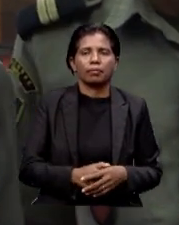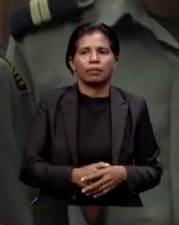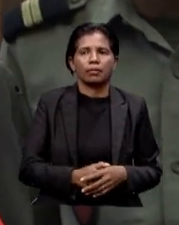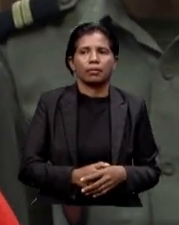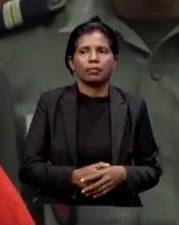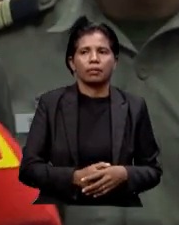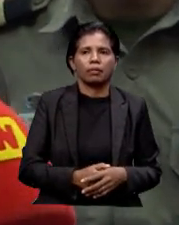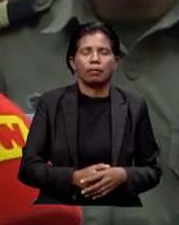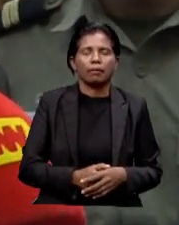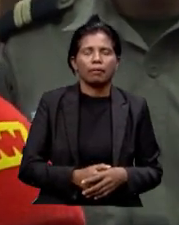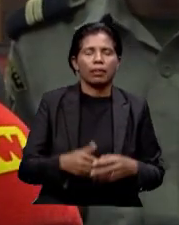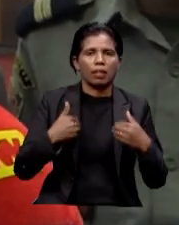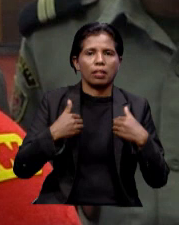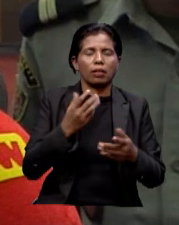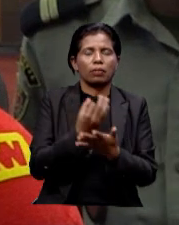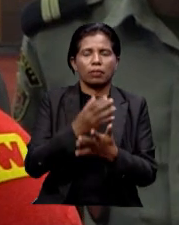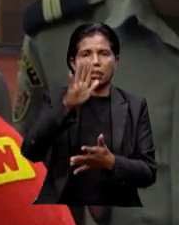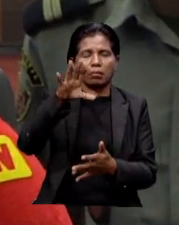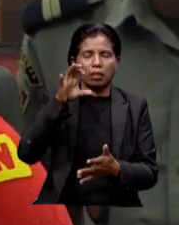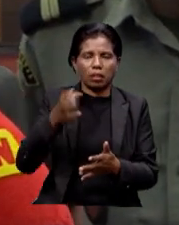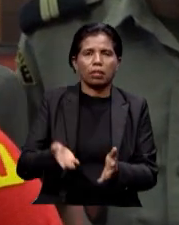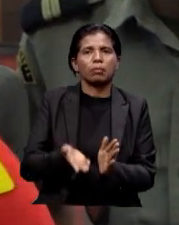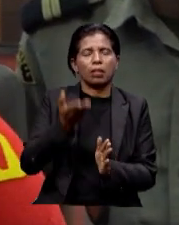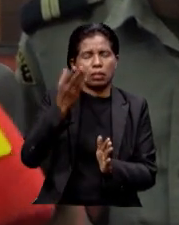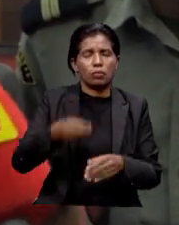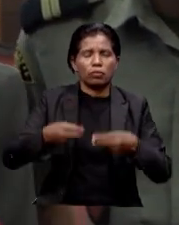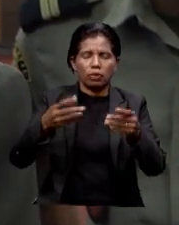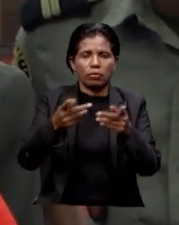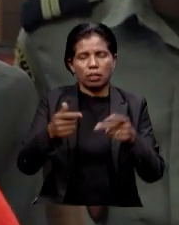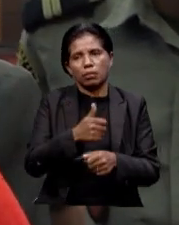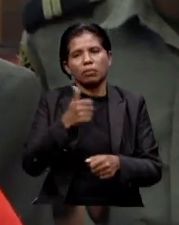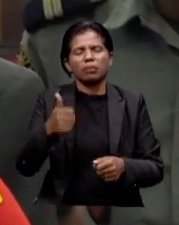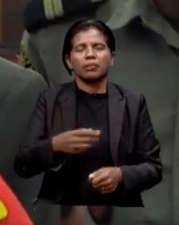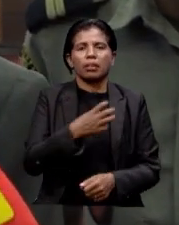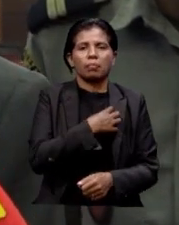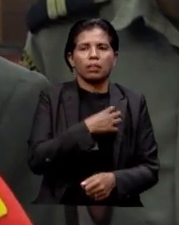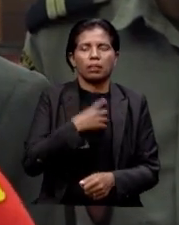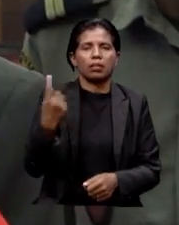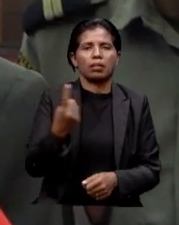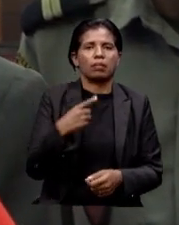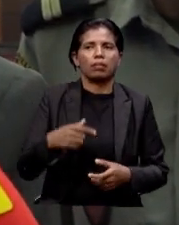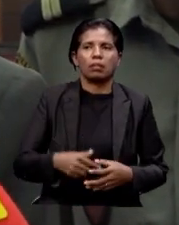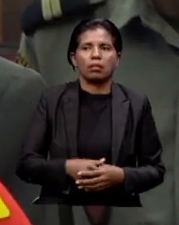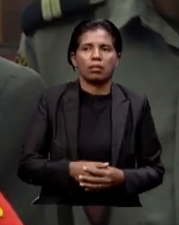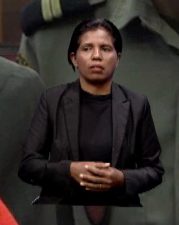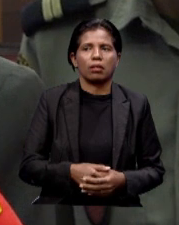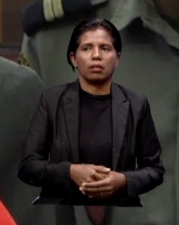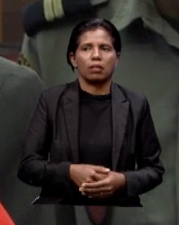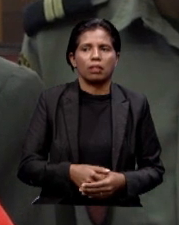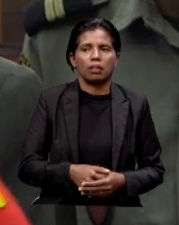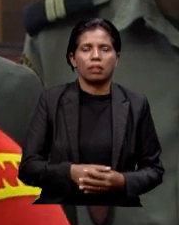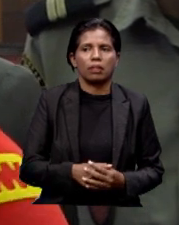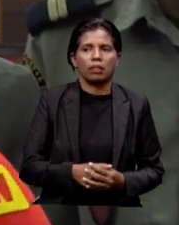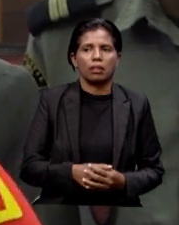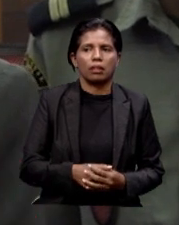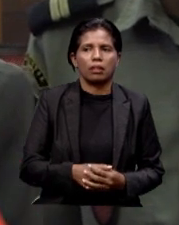Que se metem 500 baletas, os falam fofato, os falam vacilo. Mas o PT é o comando? Décimo terceiro.